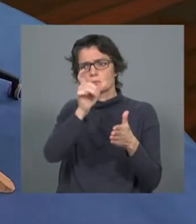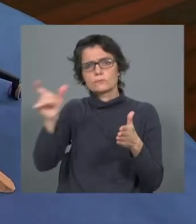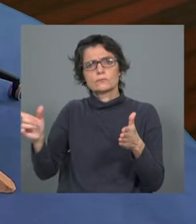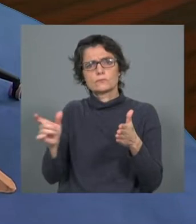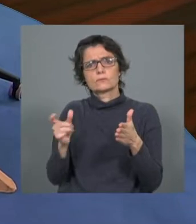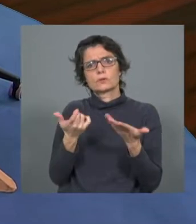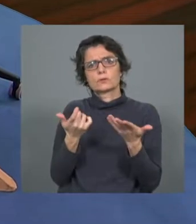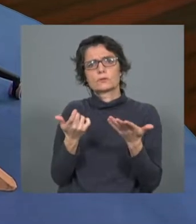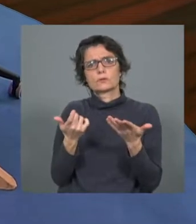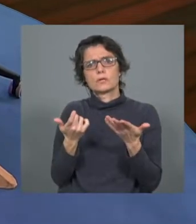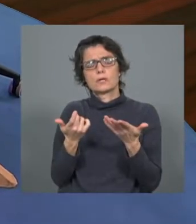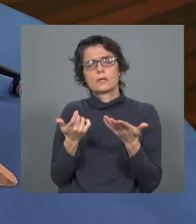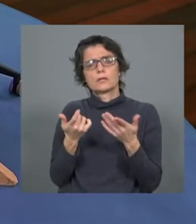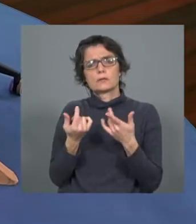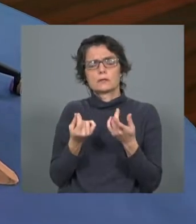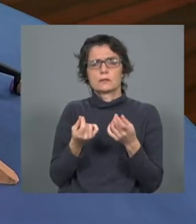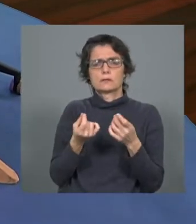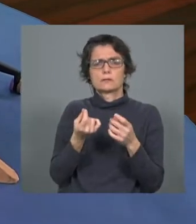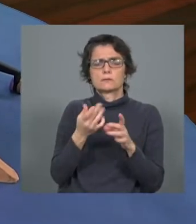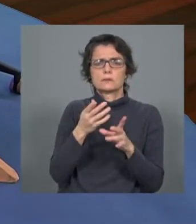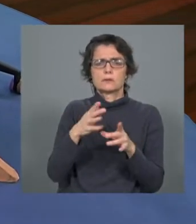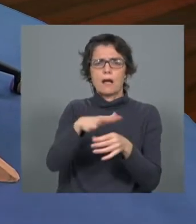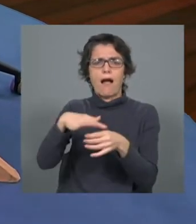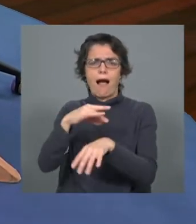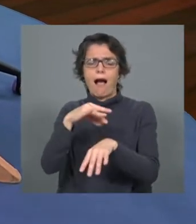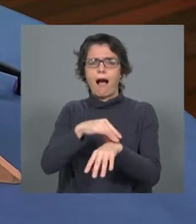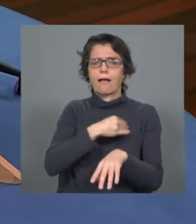ordem, desde pediatras,